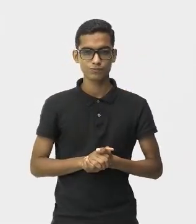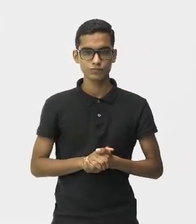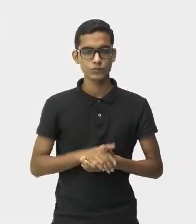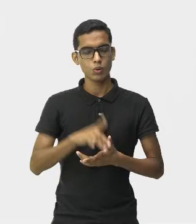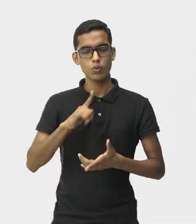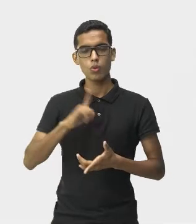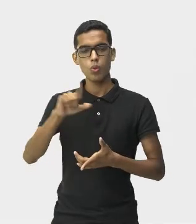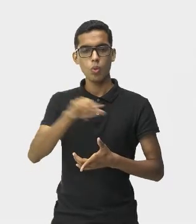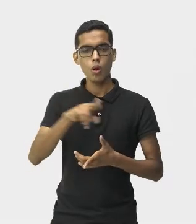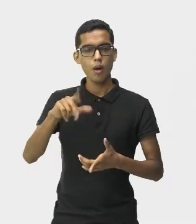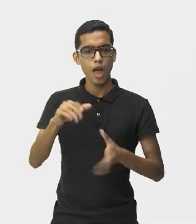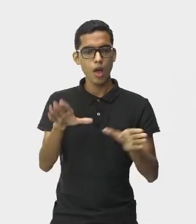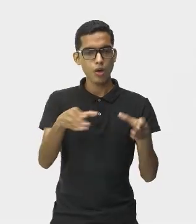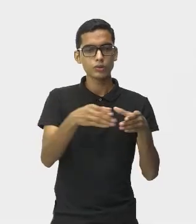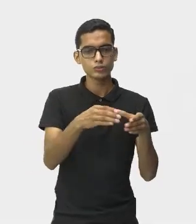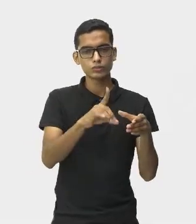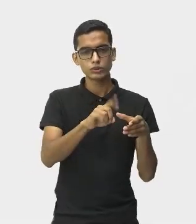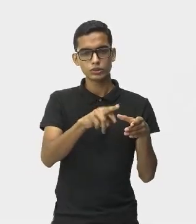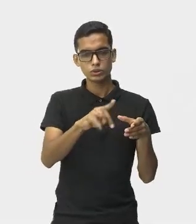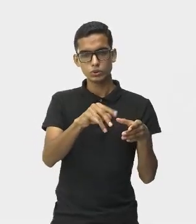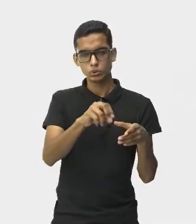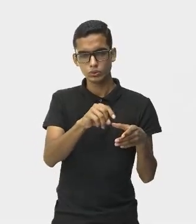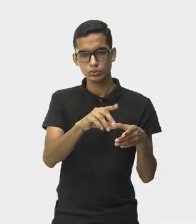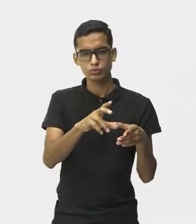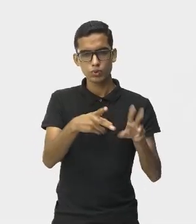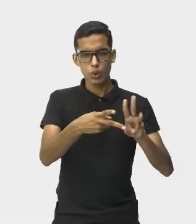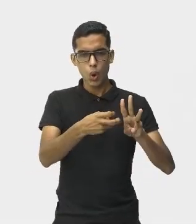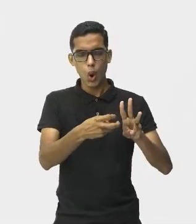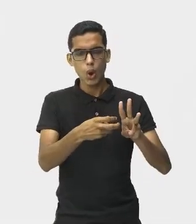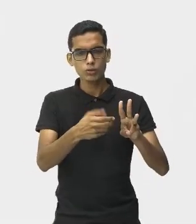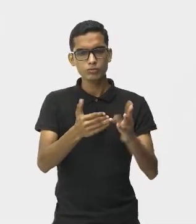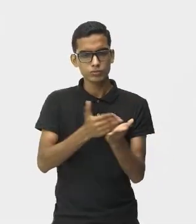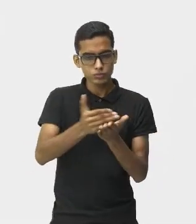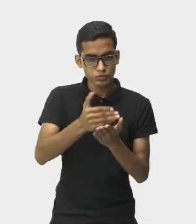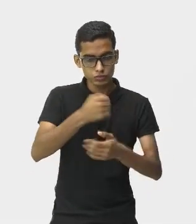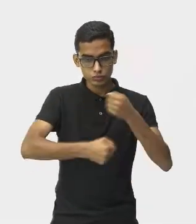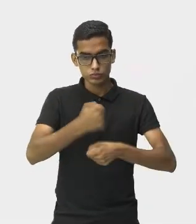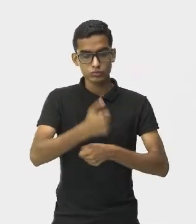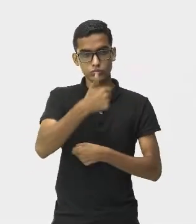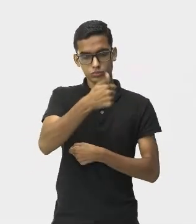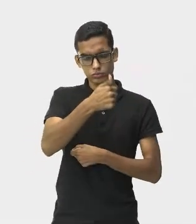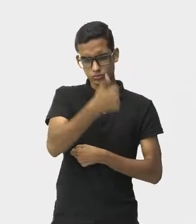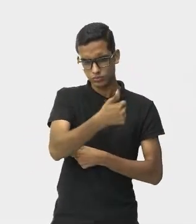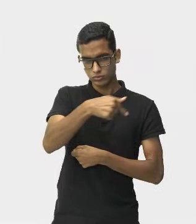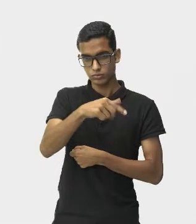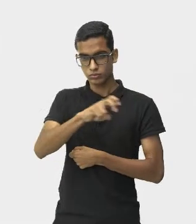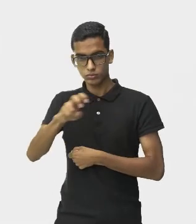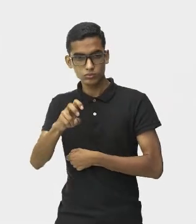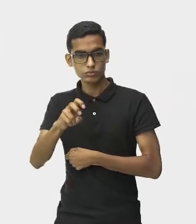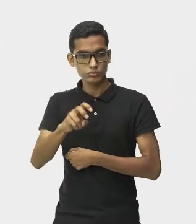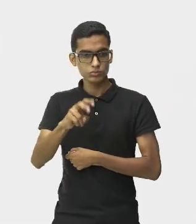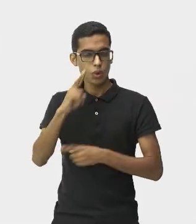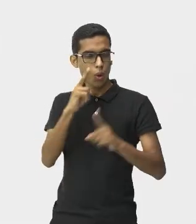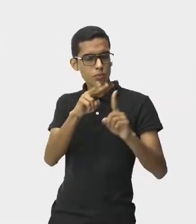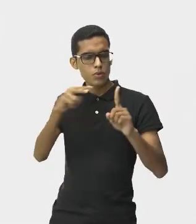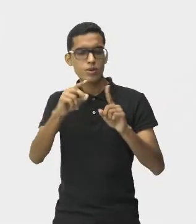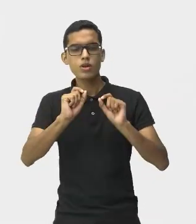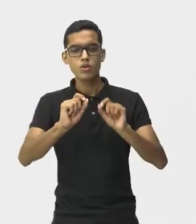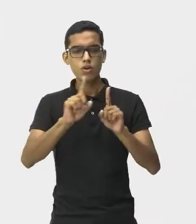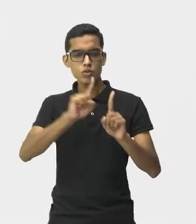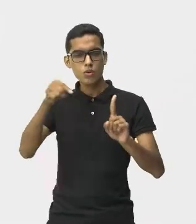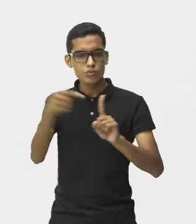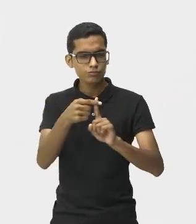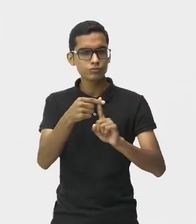O Diretório dos Índios, concebido em 1755, visava criar uma nova forma de controle legal